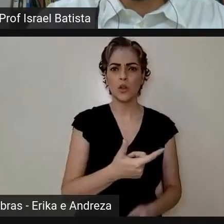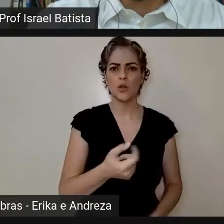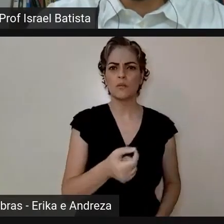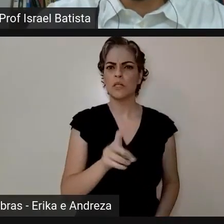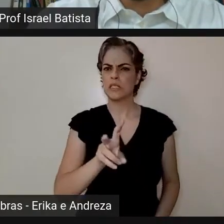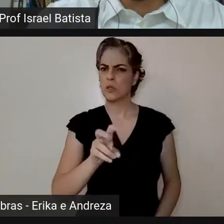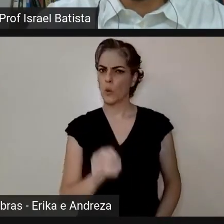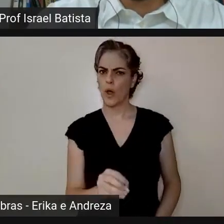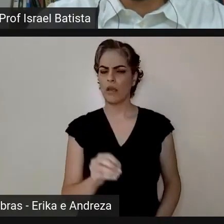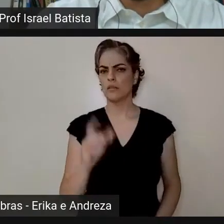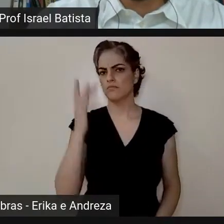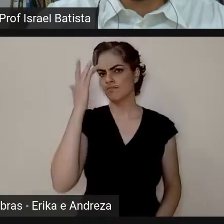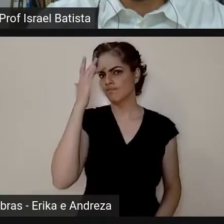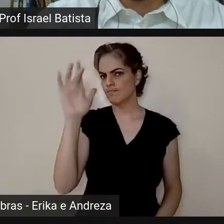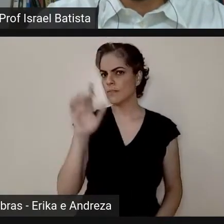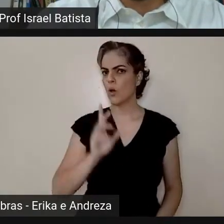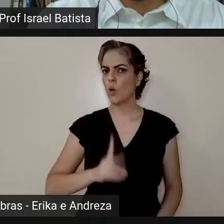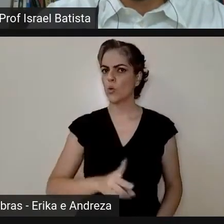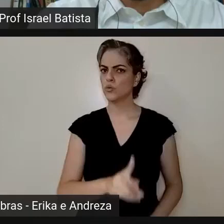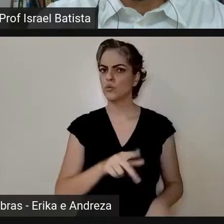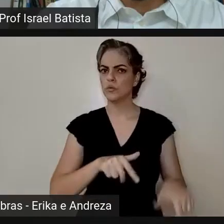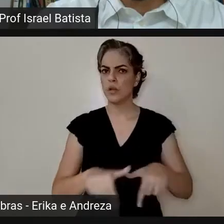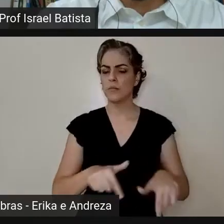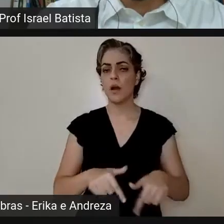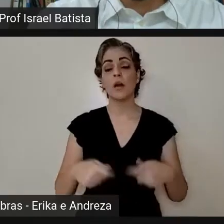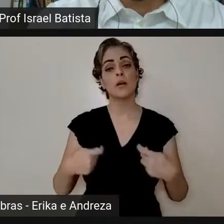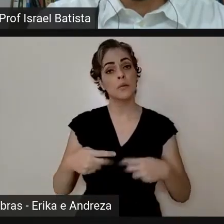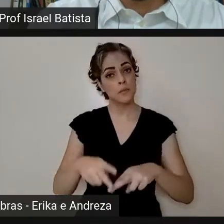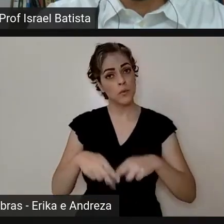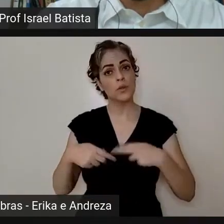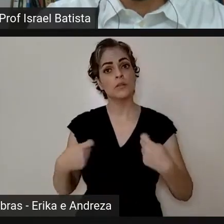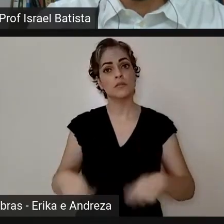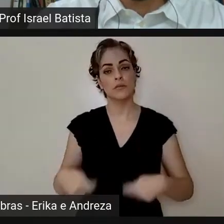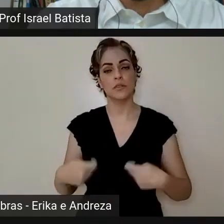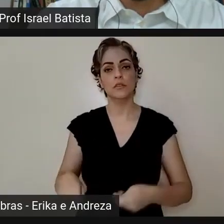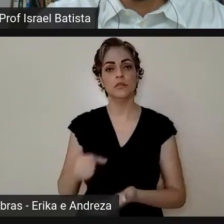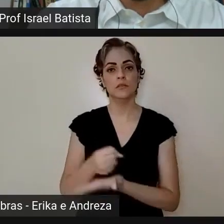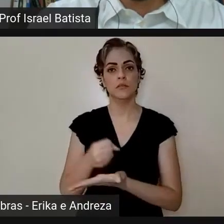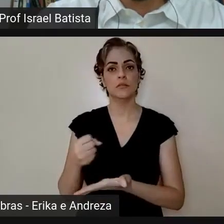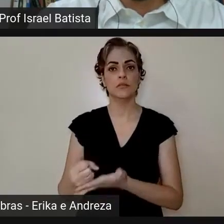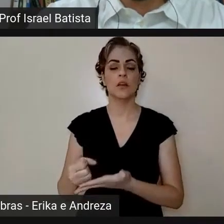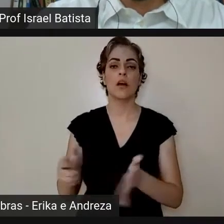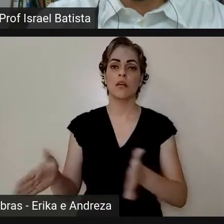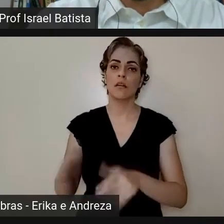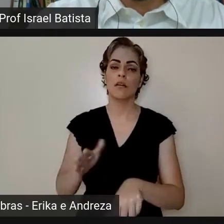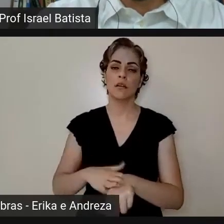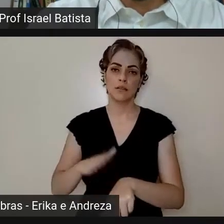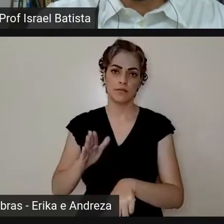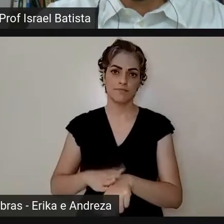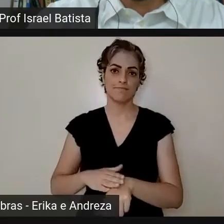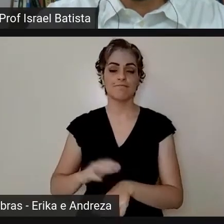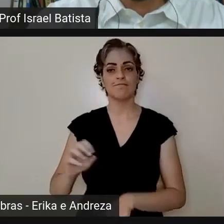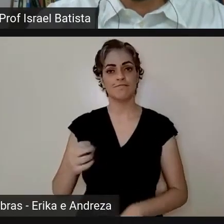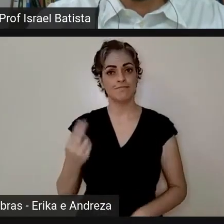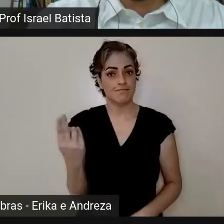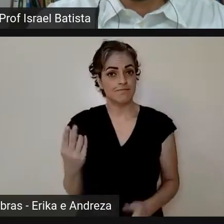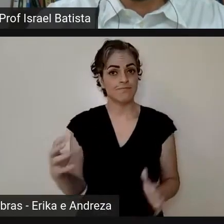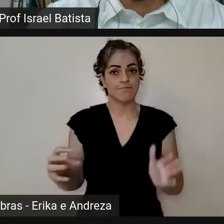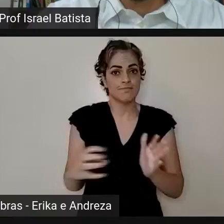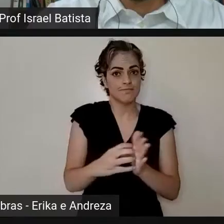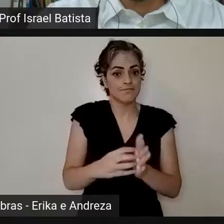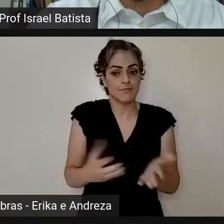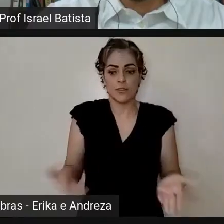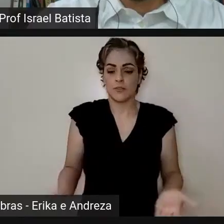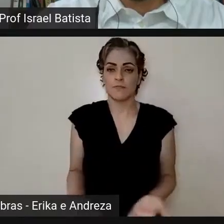ainda existir, se nós não fizermos um contrato temporário, se fizermos um contrato ali estatutário, hoje dentro do regime jurídico